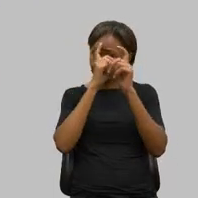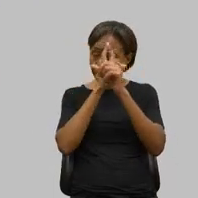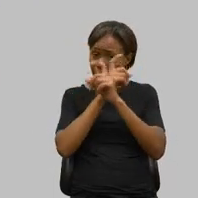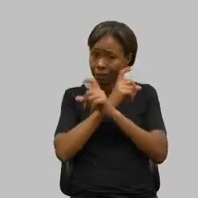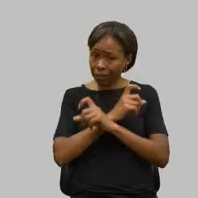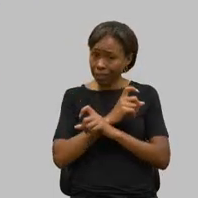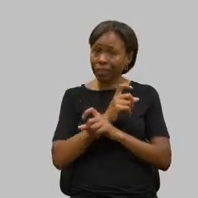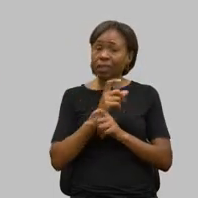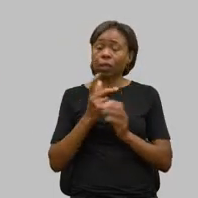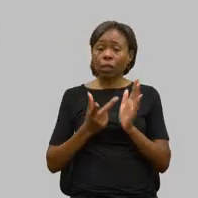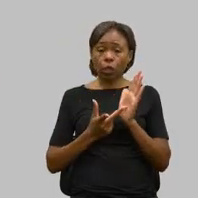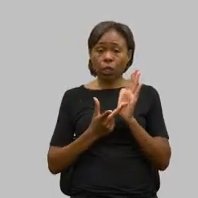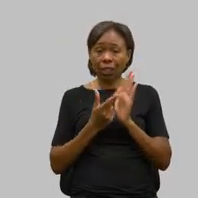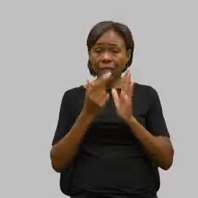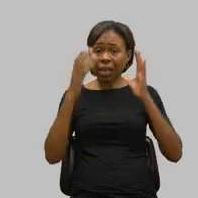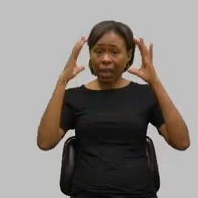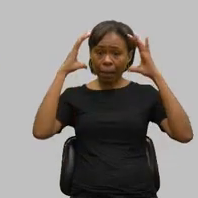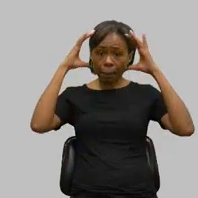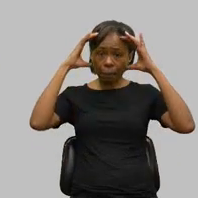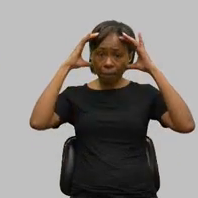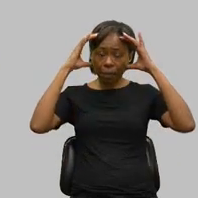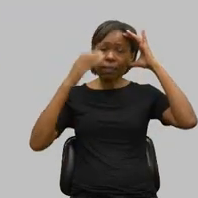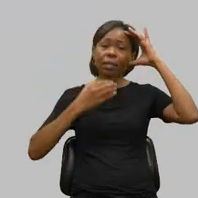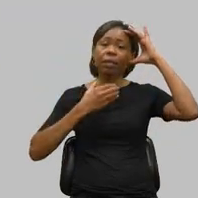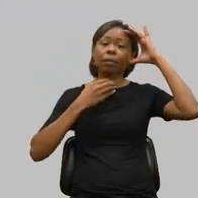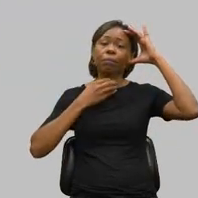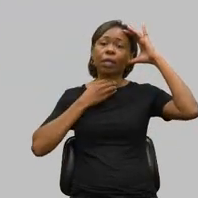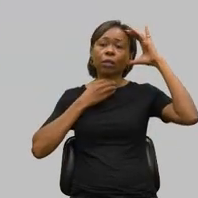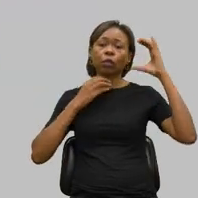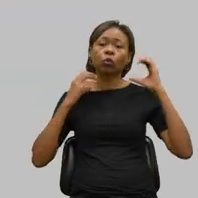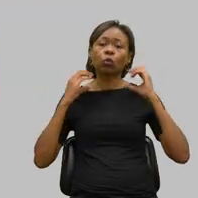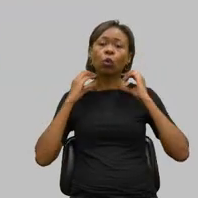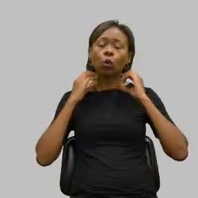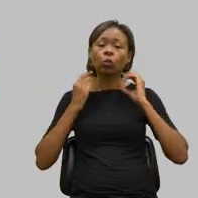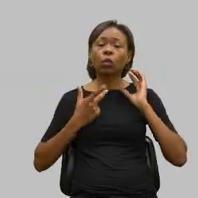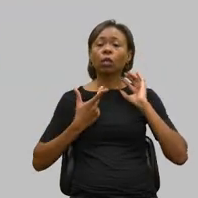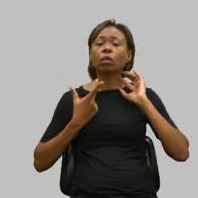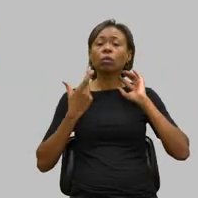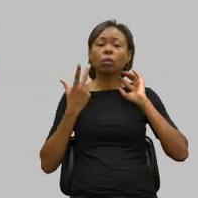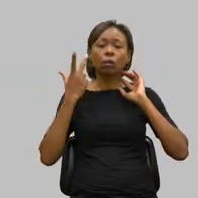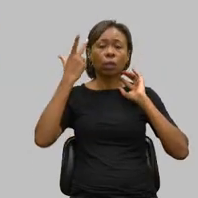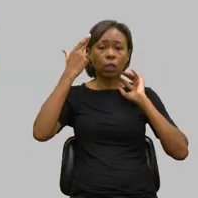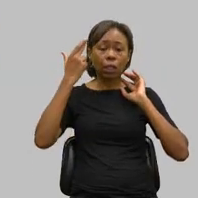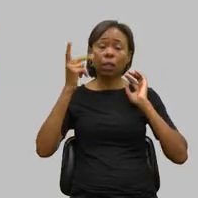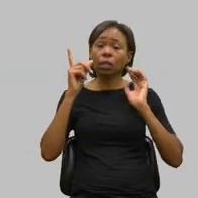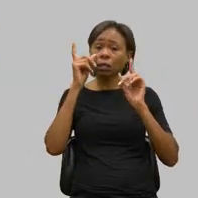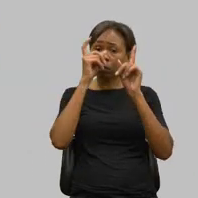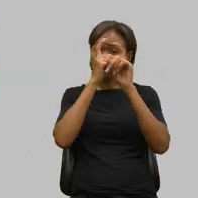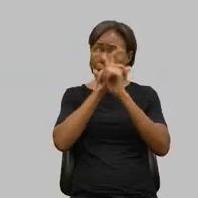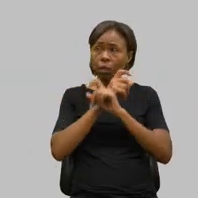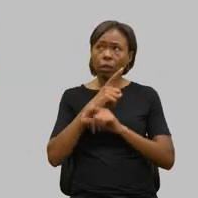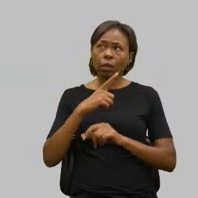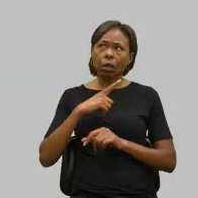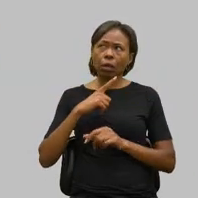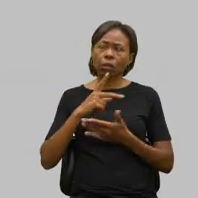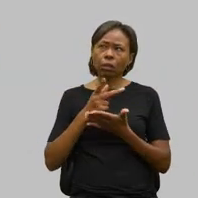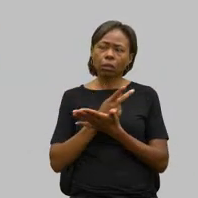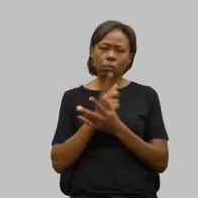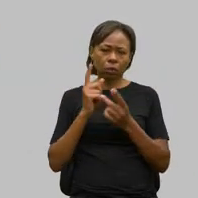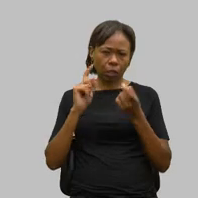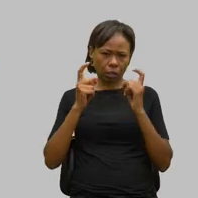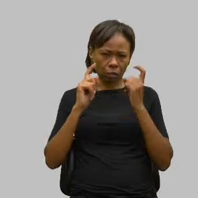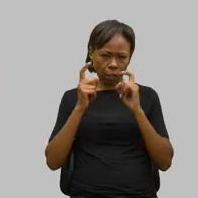cabeça e pescoço. Grande dificuldade. E teve uma reunião virtual, não sei se o Luiz estava presente,